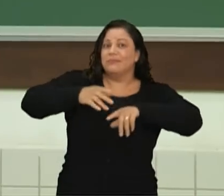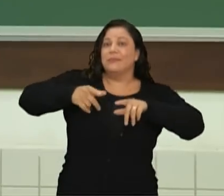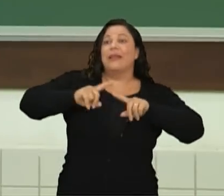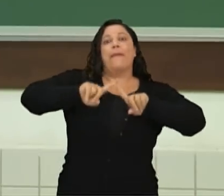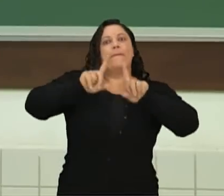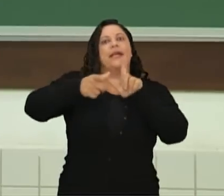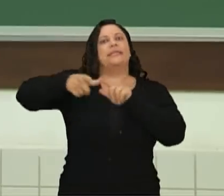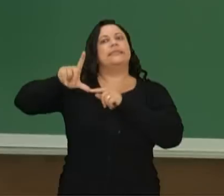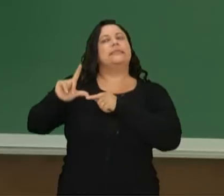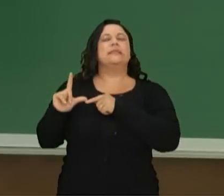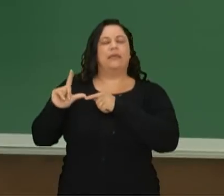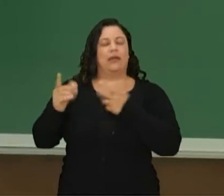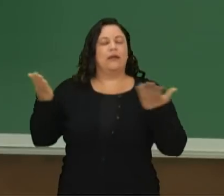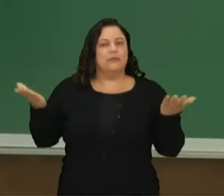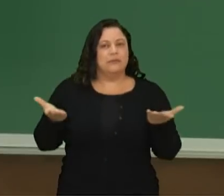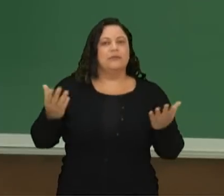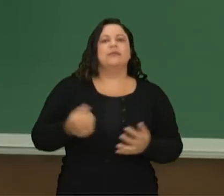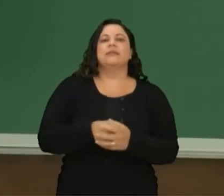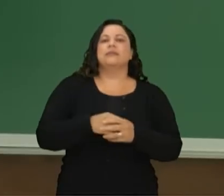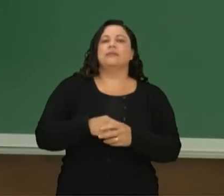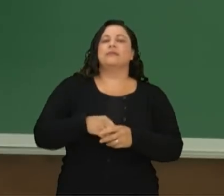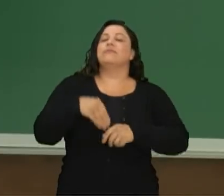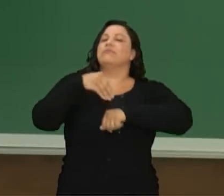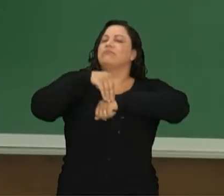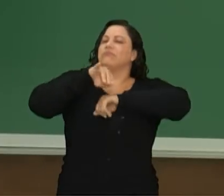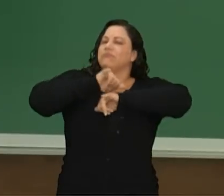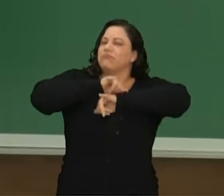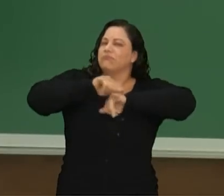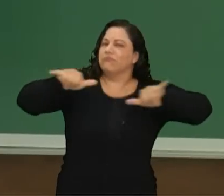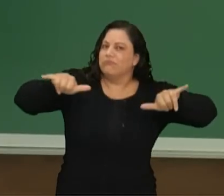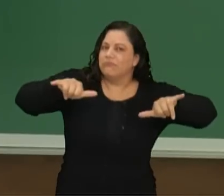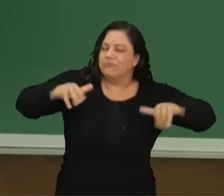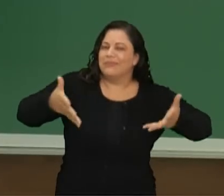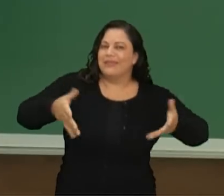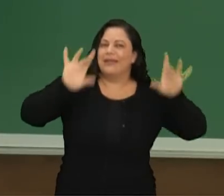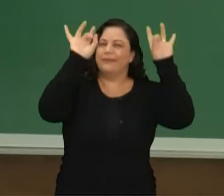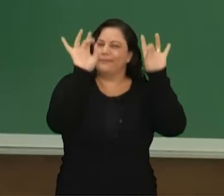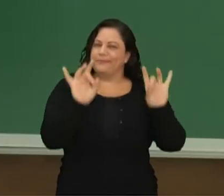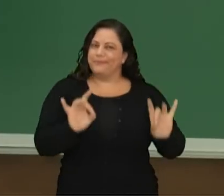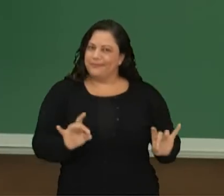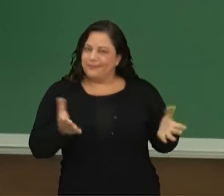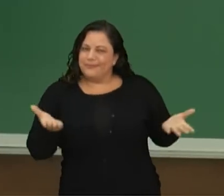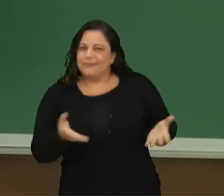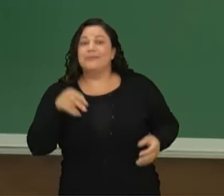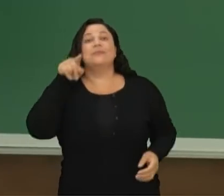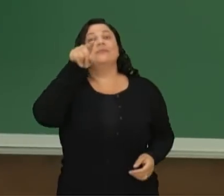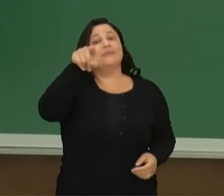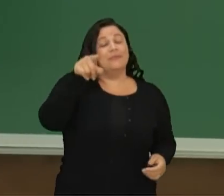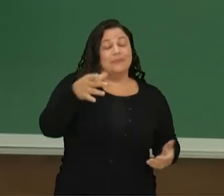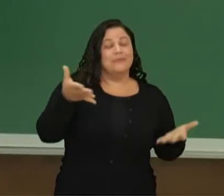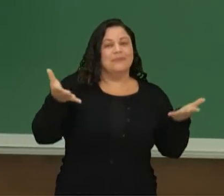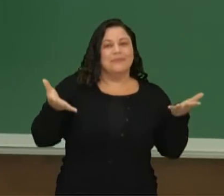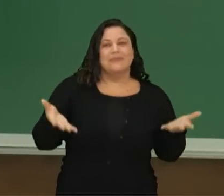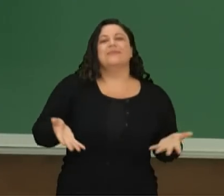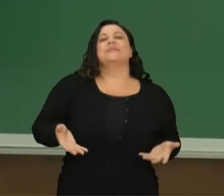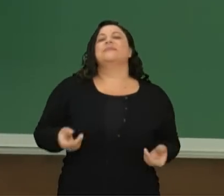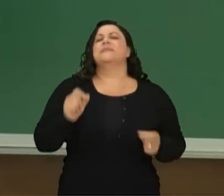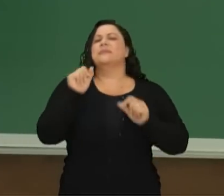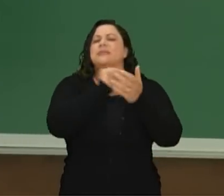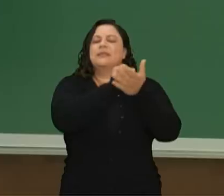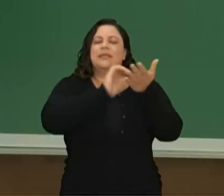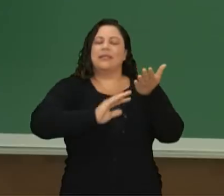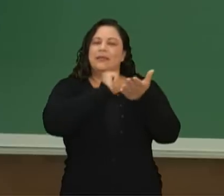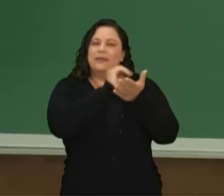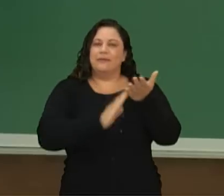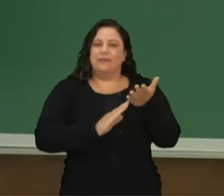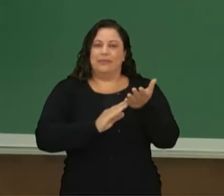antes, vamos aos nossos recadinhos especiais. Você que está fazendo as atividades